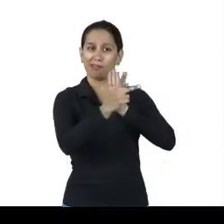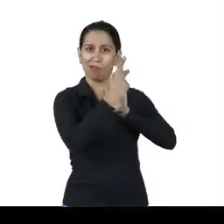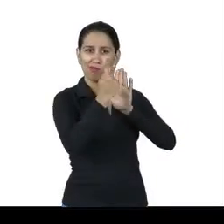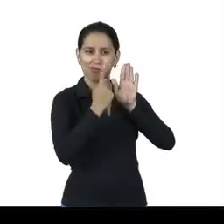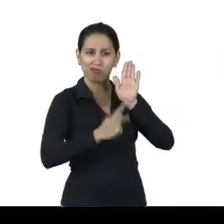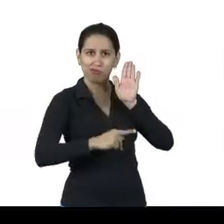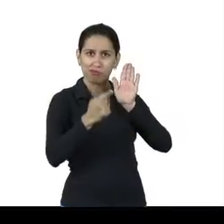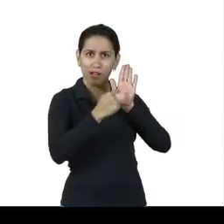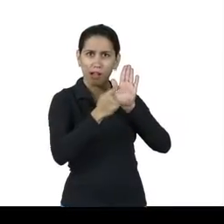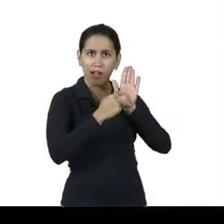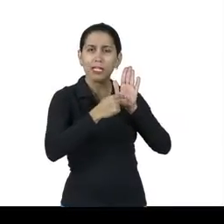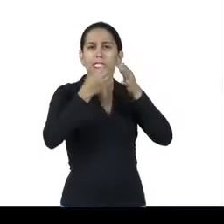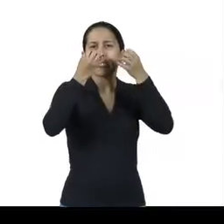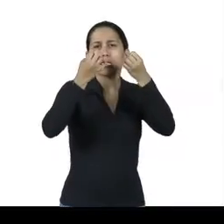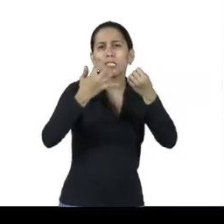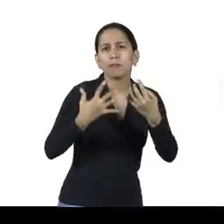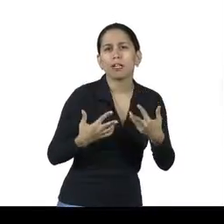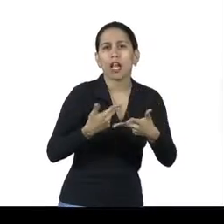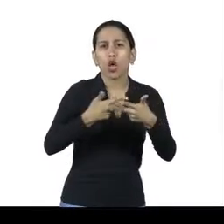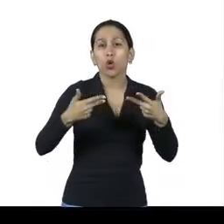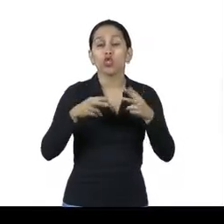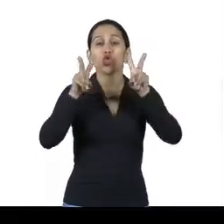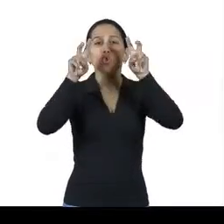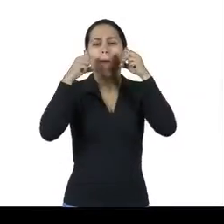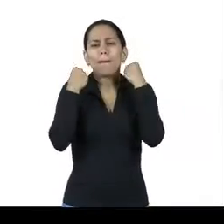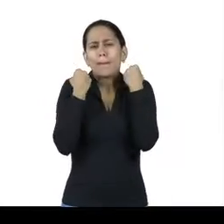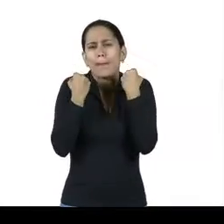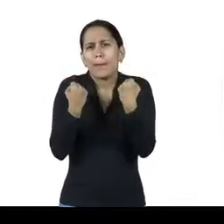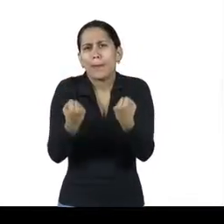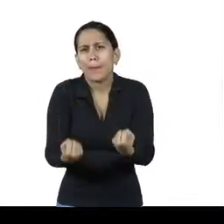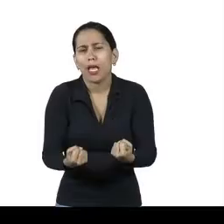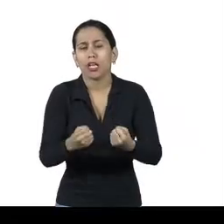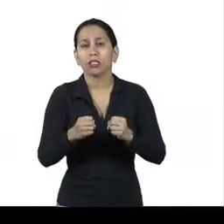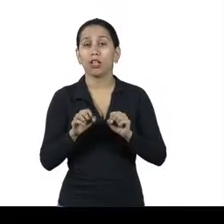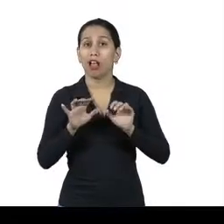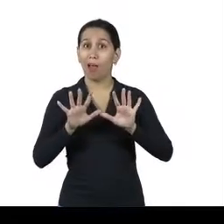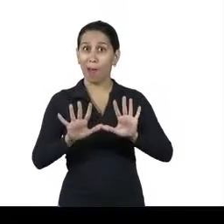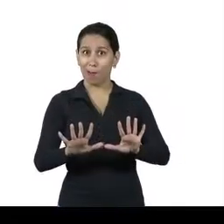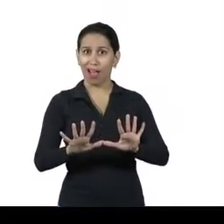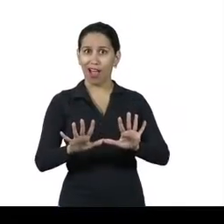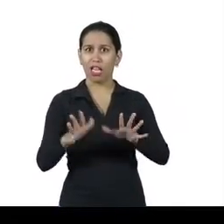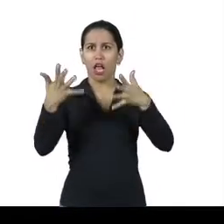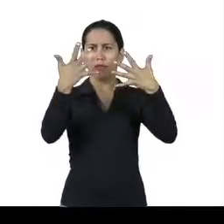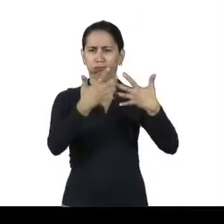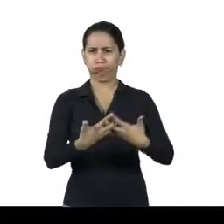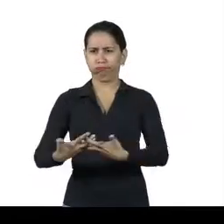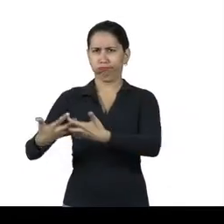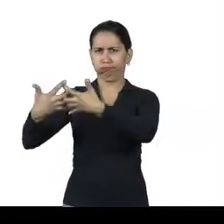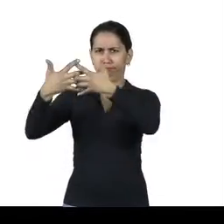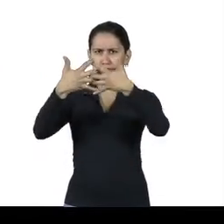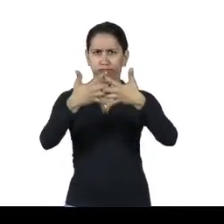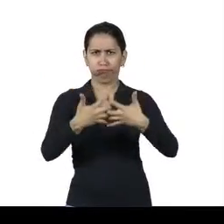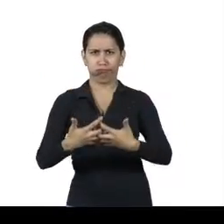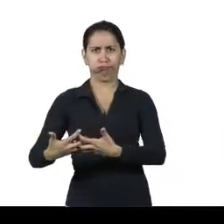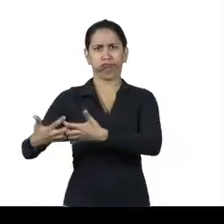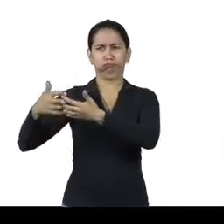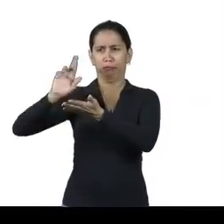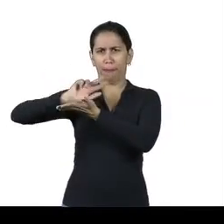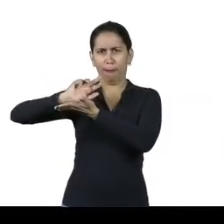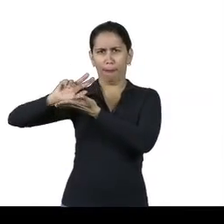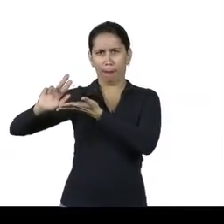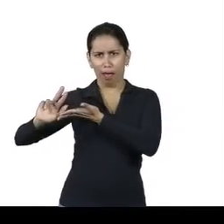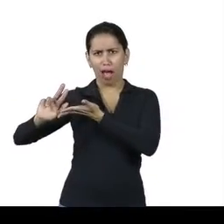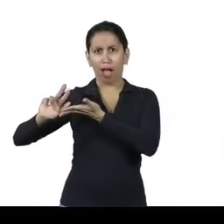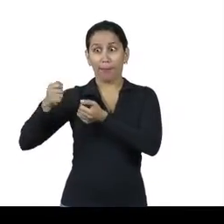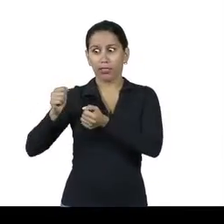e resistente às cargas a que está sujeito. Já as máquinas estacionárias precisam ter estabilidade para que não